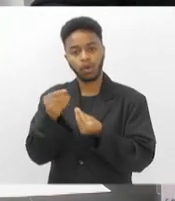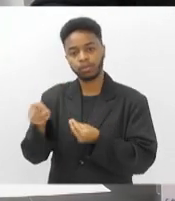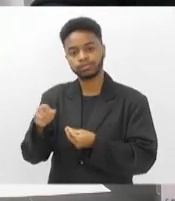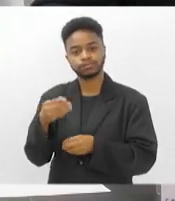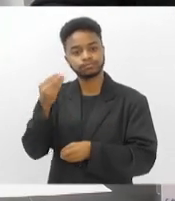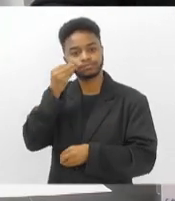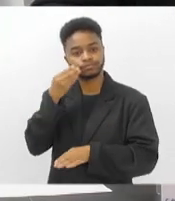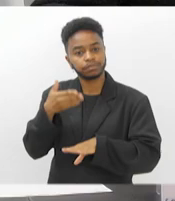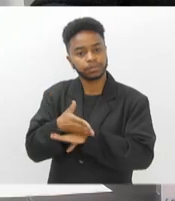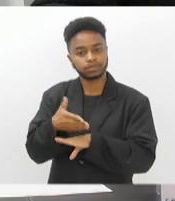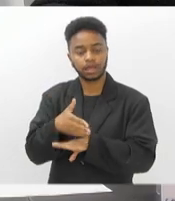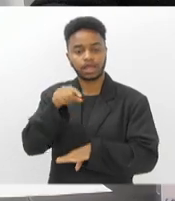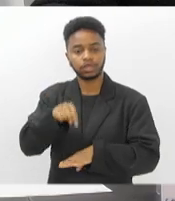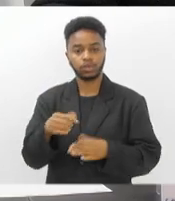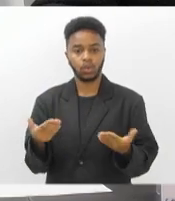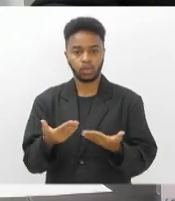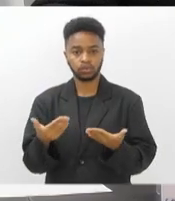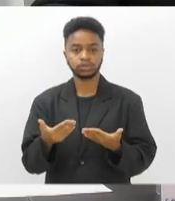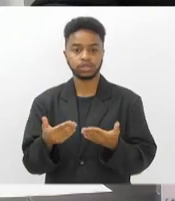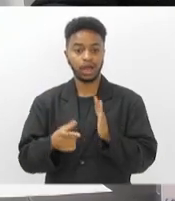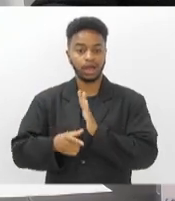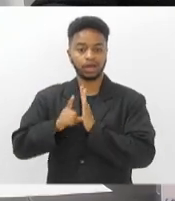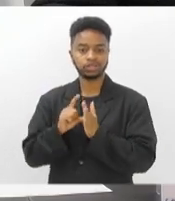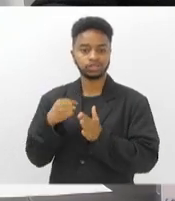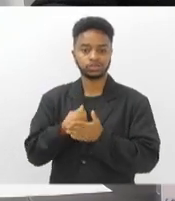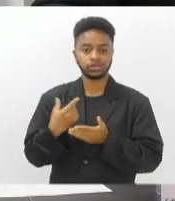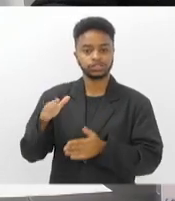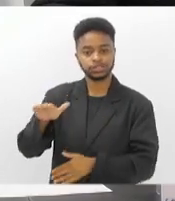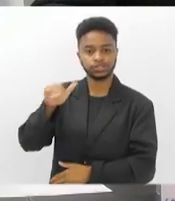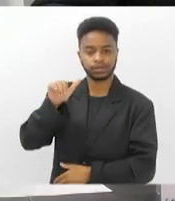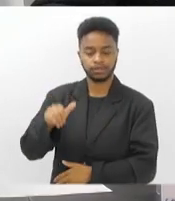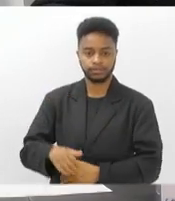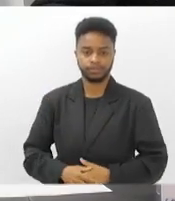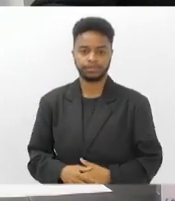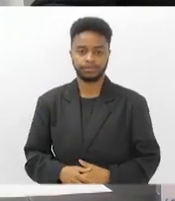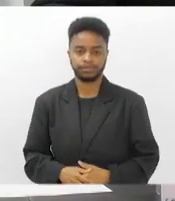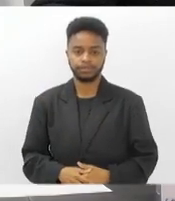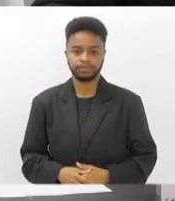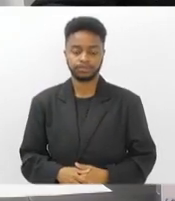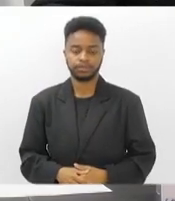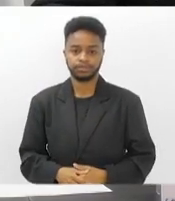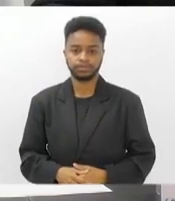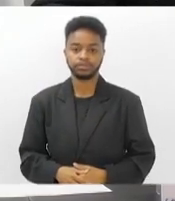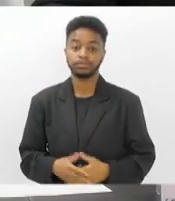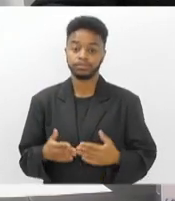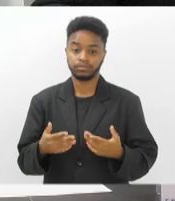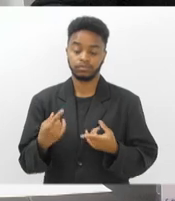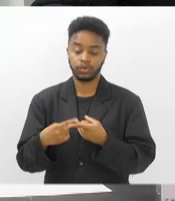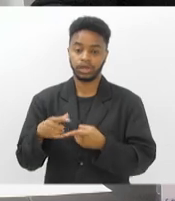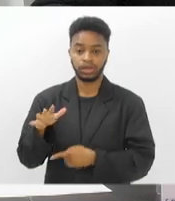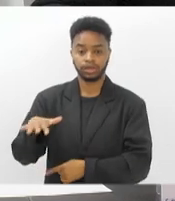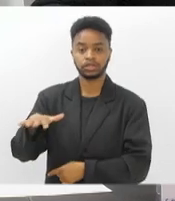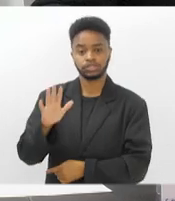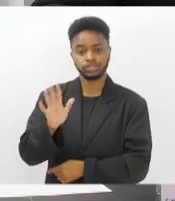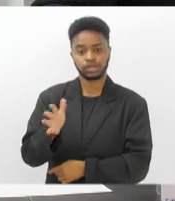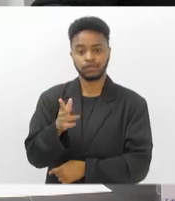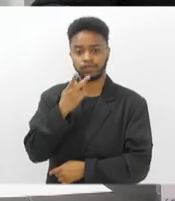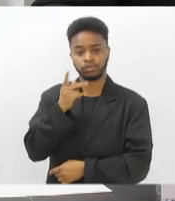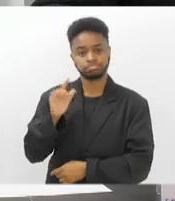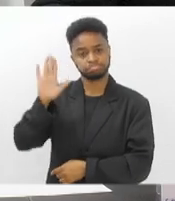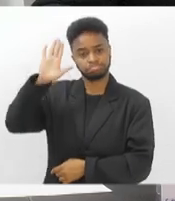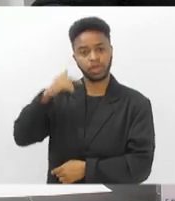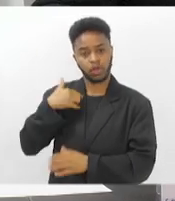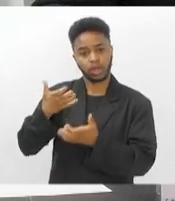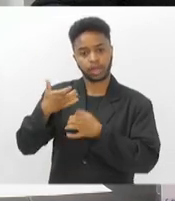presente aqui conosco hoje mesmo sem eh o convite prévio mas ele antecipadamente já se predispôs a estar